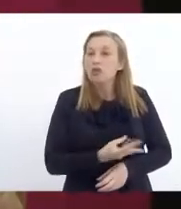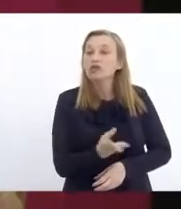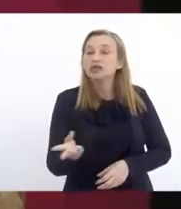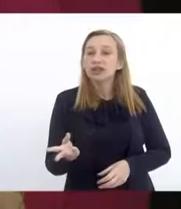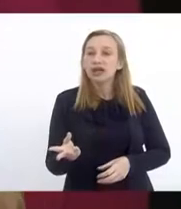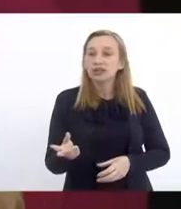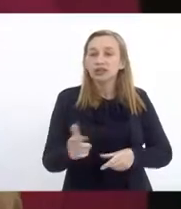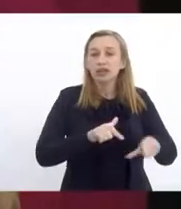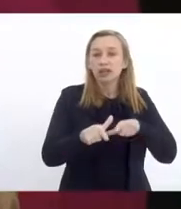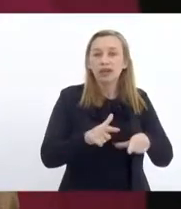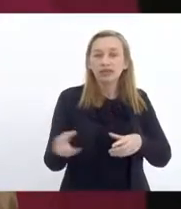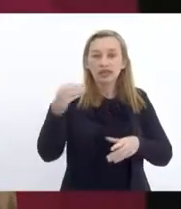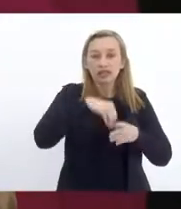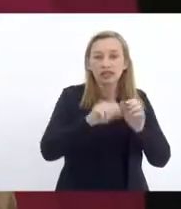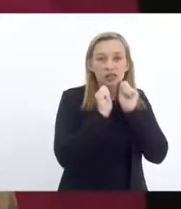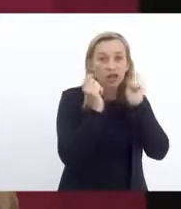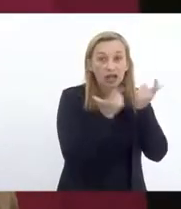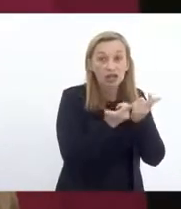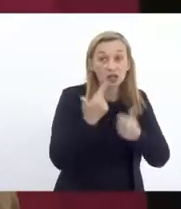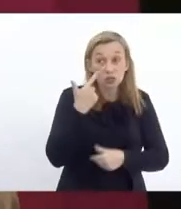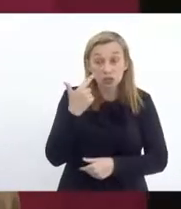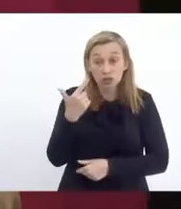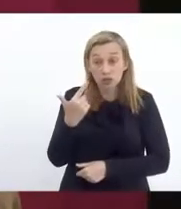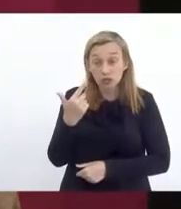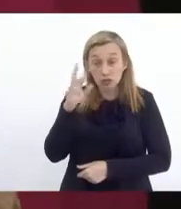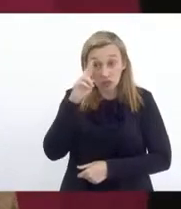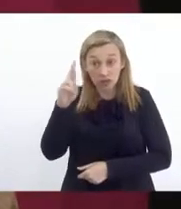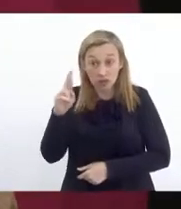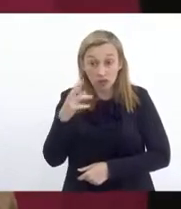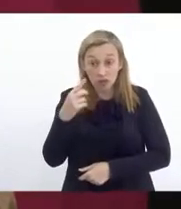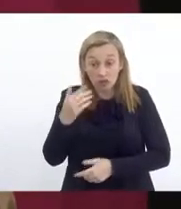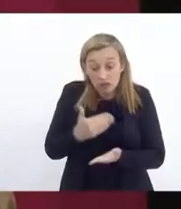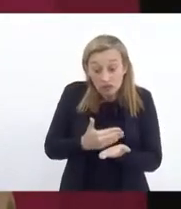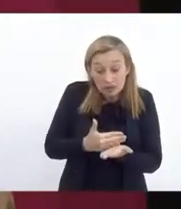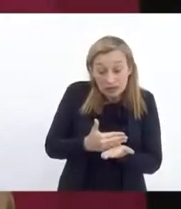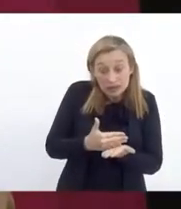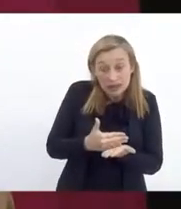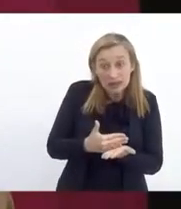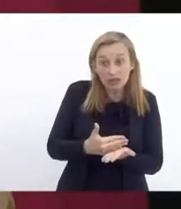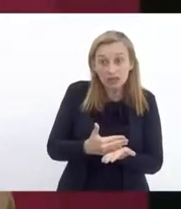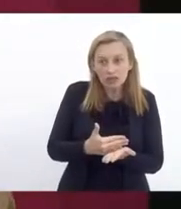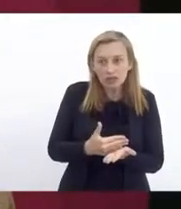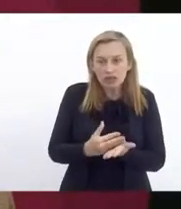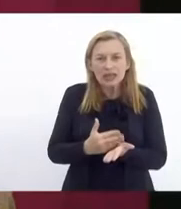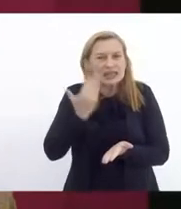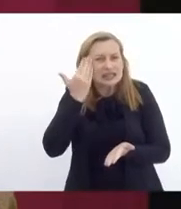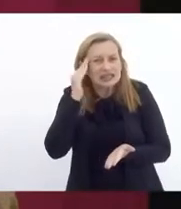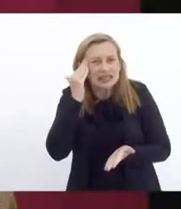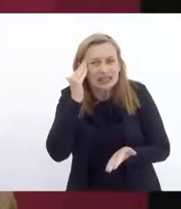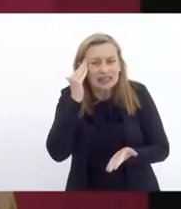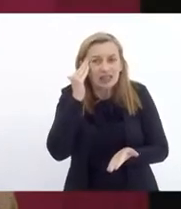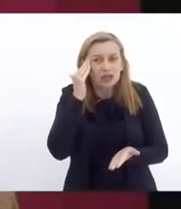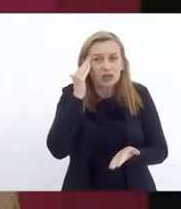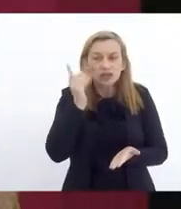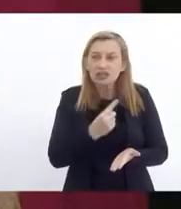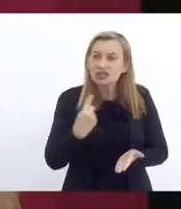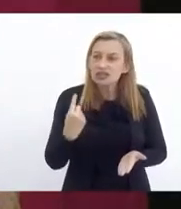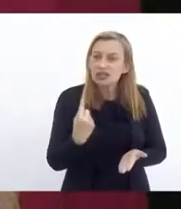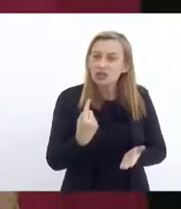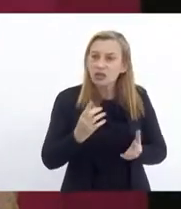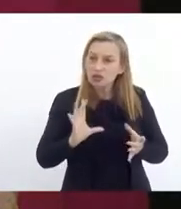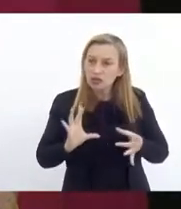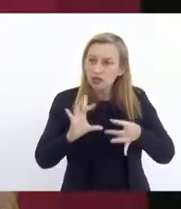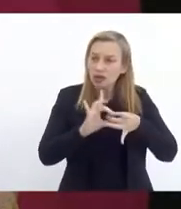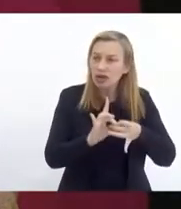LERJ. O senhor pegou isso na unha e entendeu que, se a gente colasse essa lei